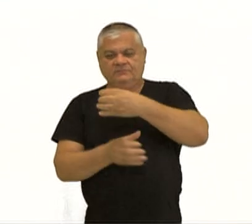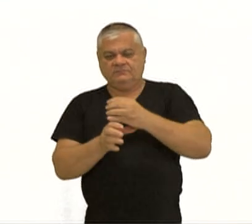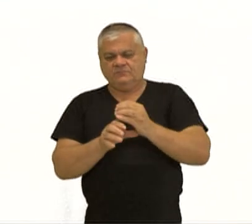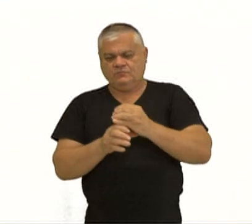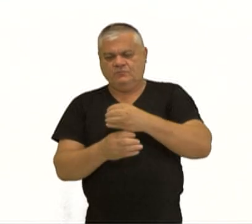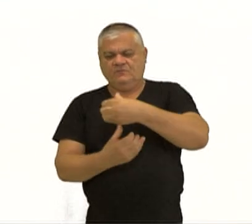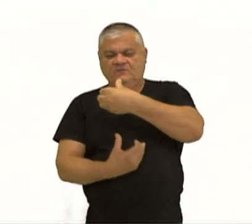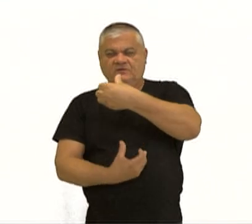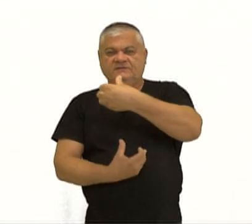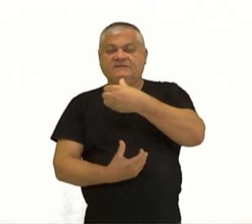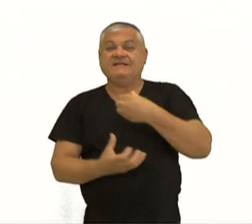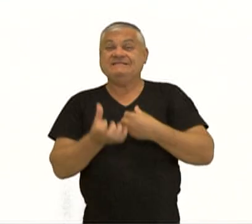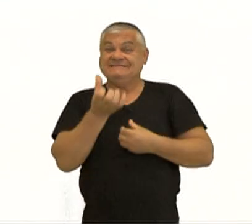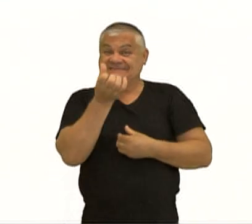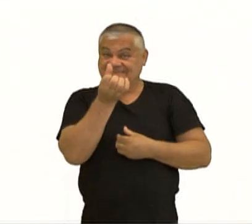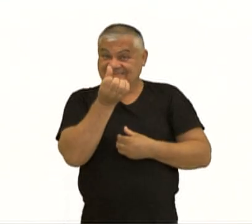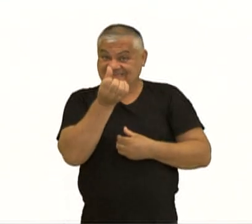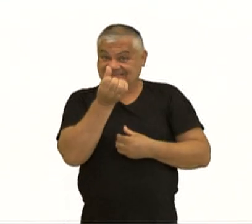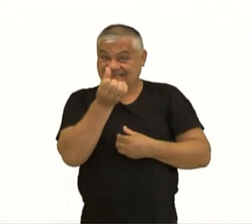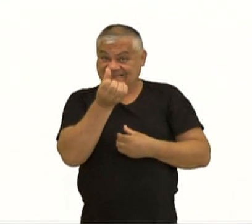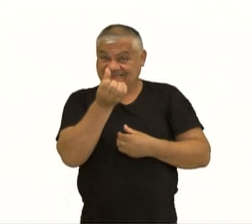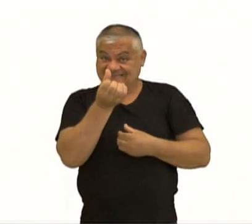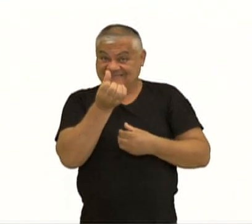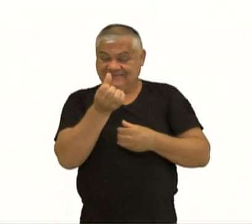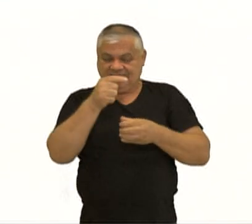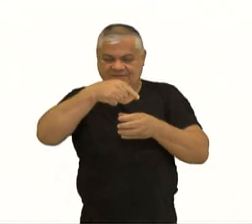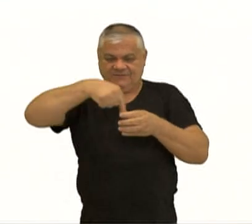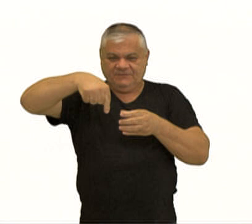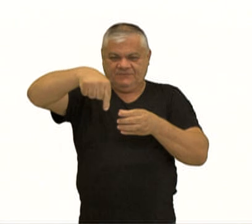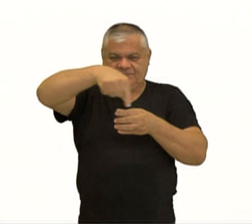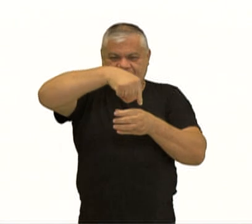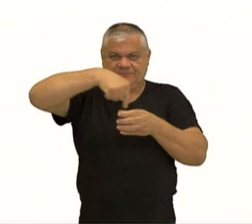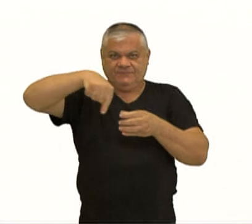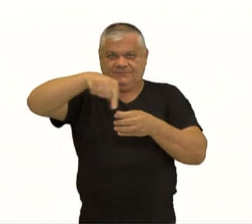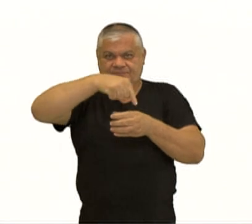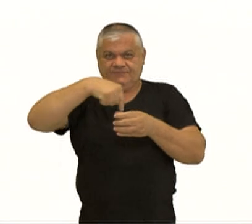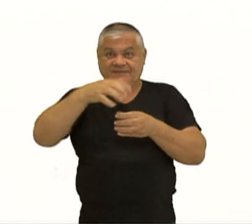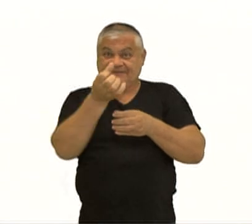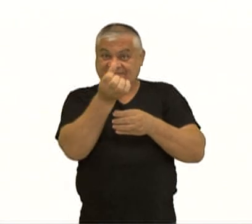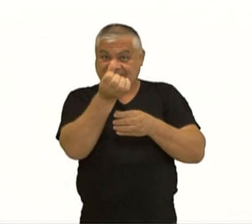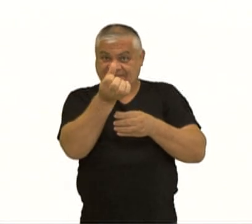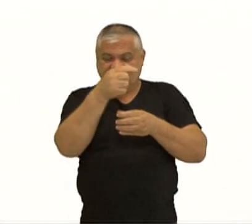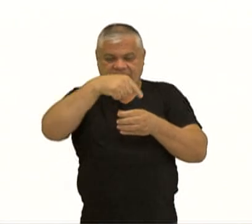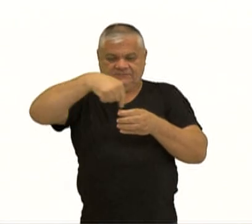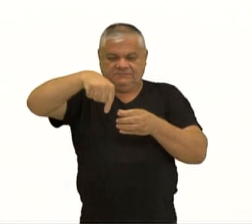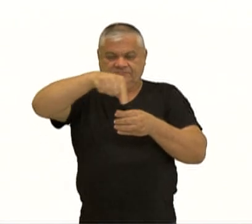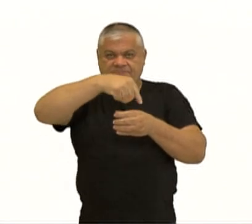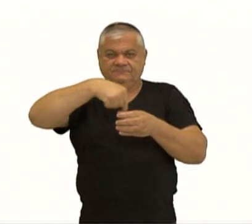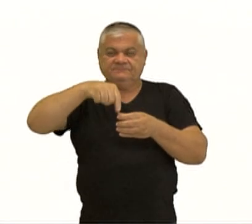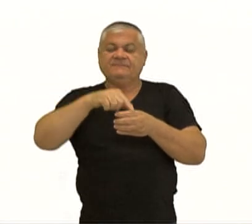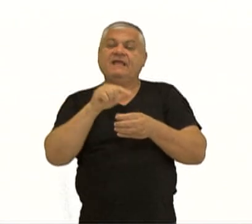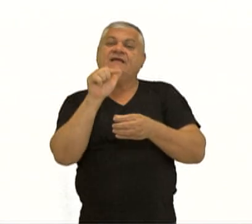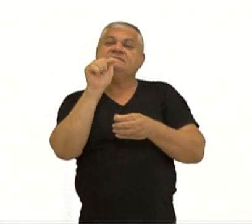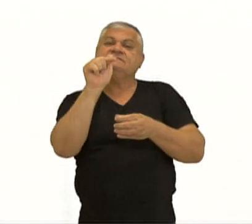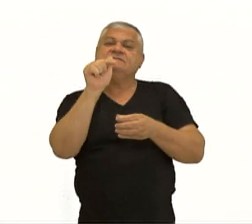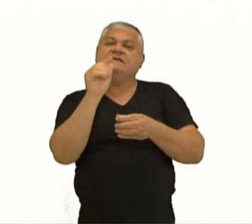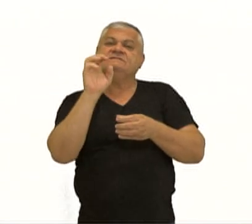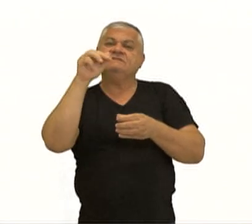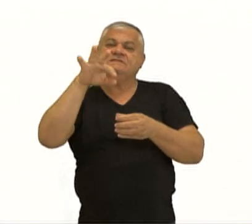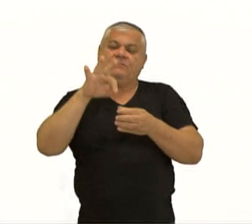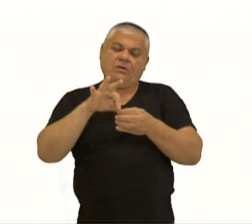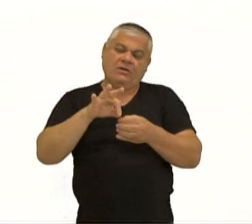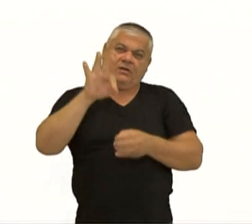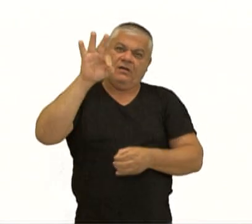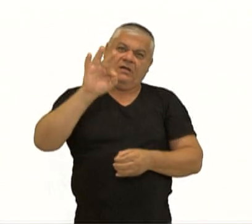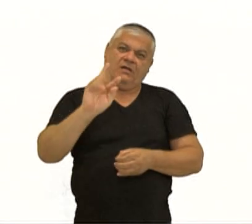que tem 6 centímetros de diâmetro, então o diâmetro da base é 6 centímetros, e 7 centímetros de